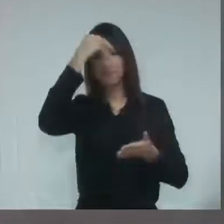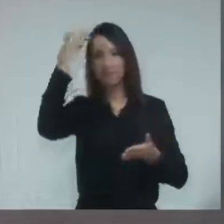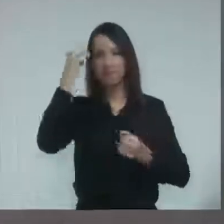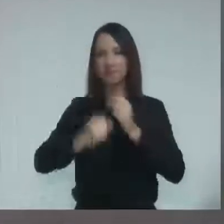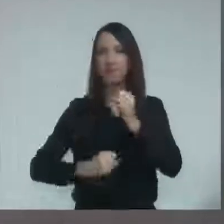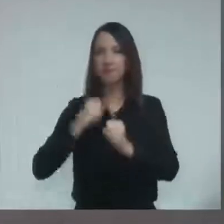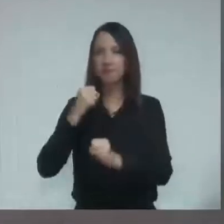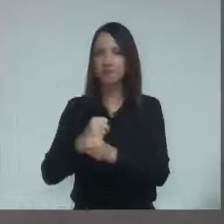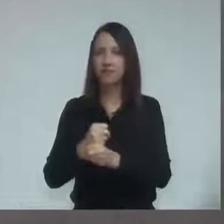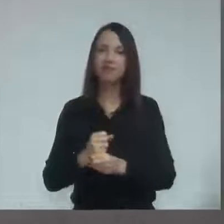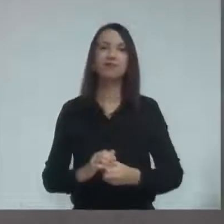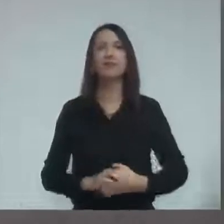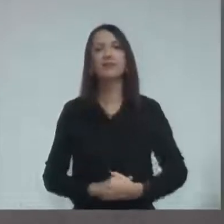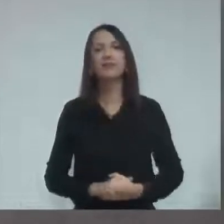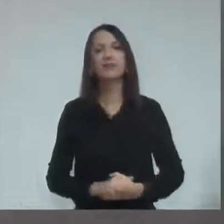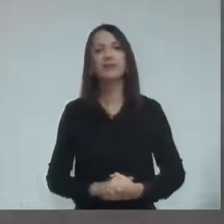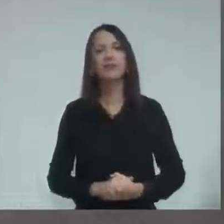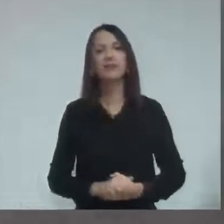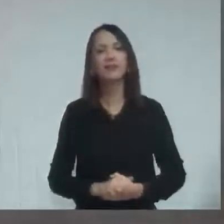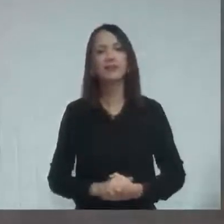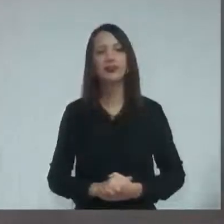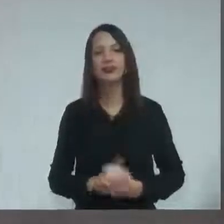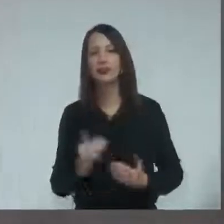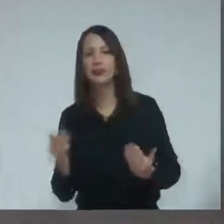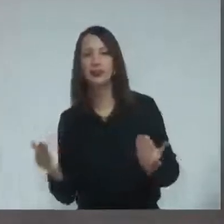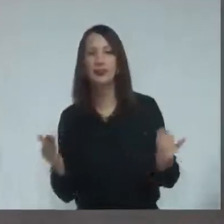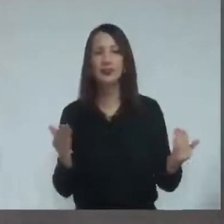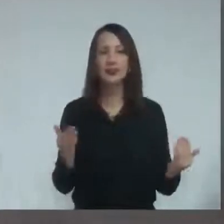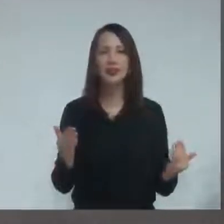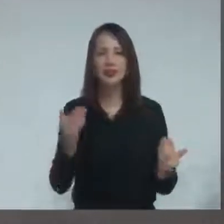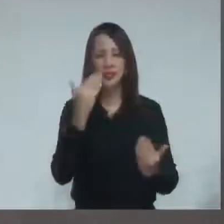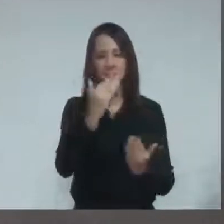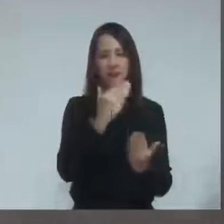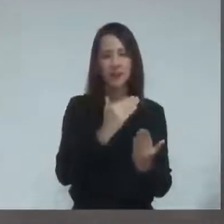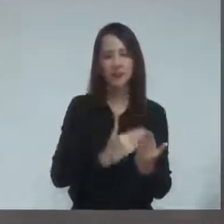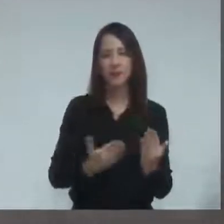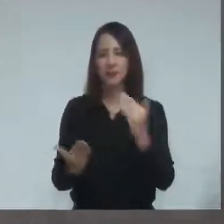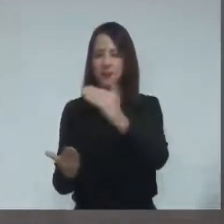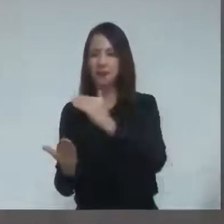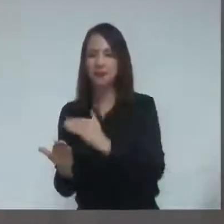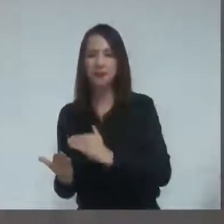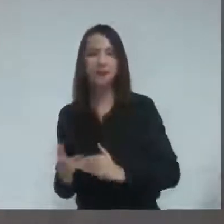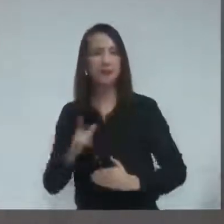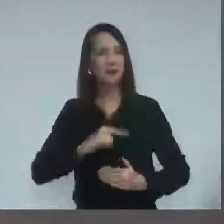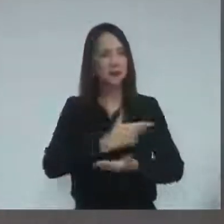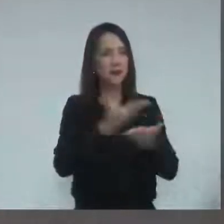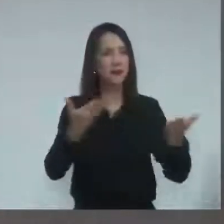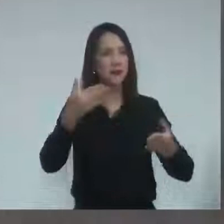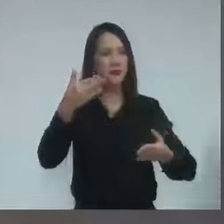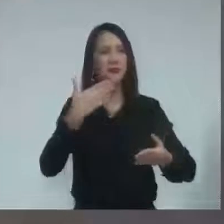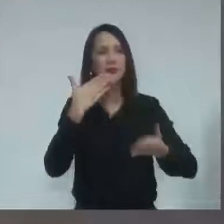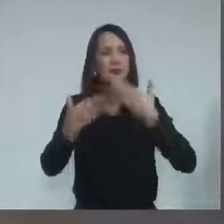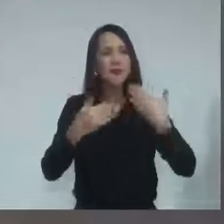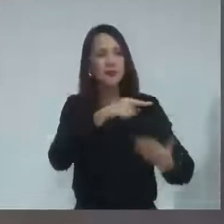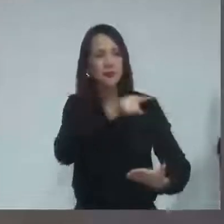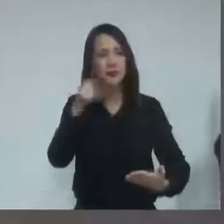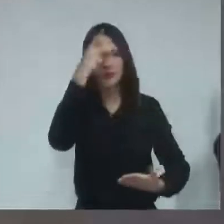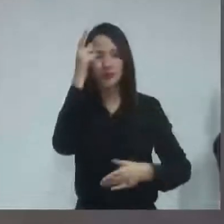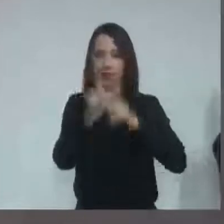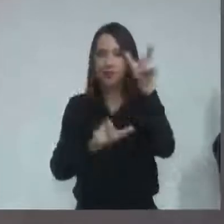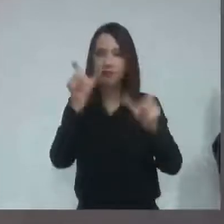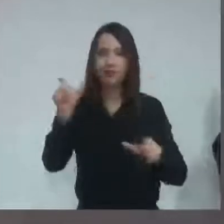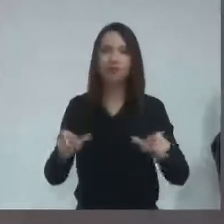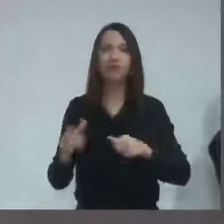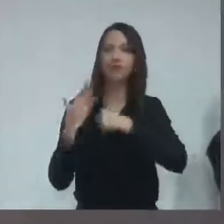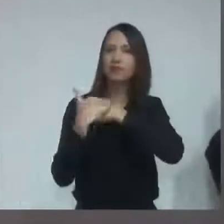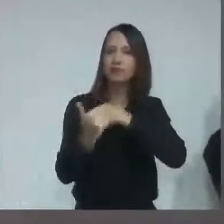anualmente. Tem a função de mediar as pautas da população e, de quando em quando, a Câmara é convocada